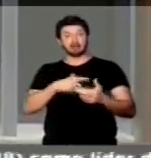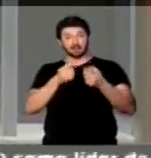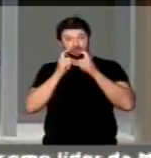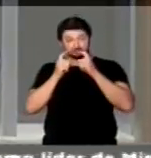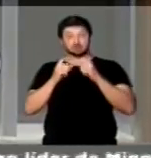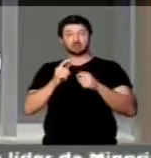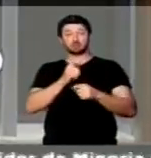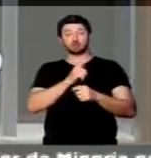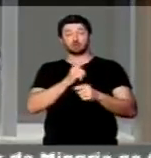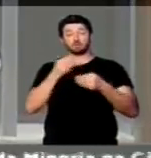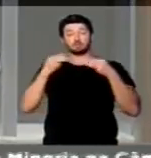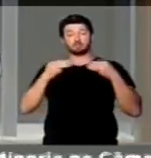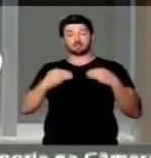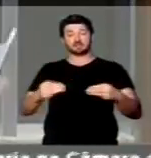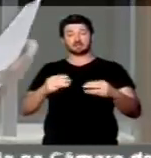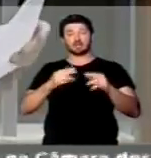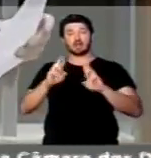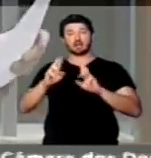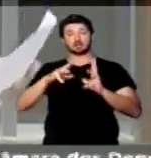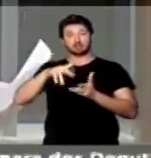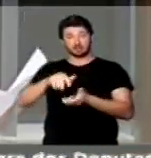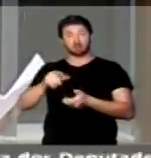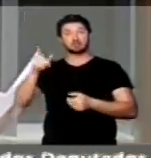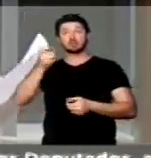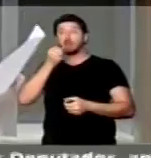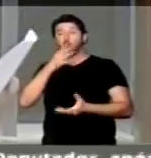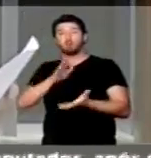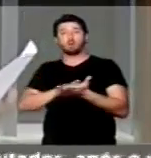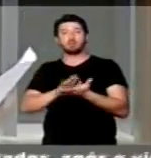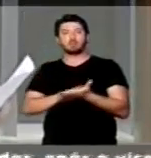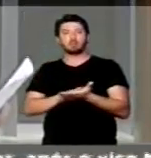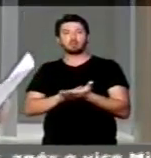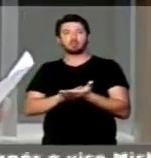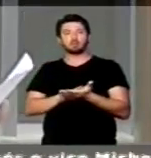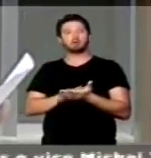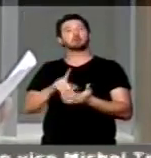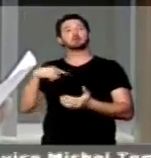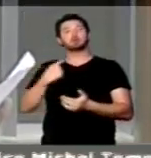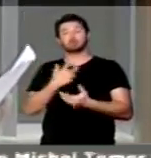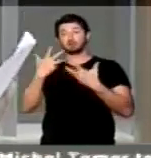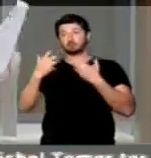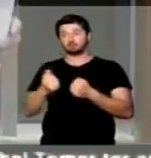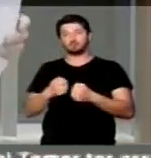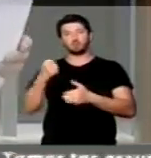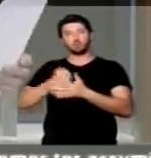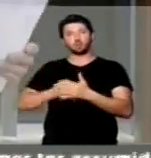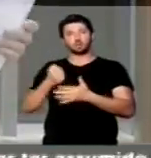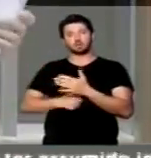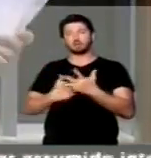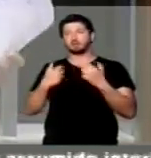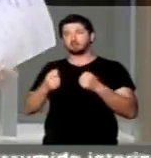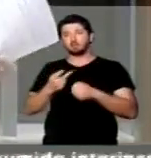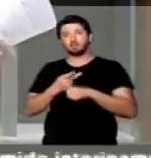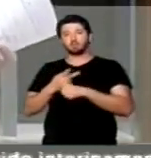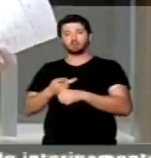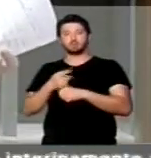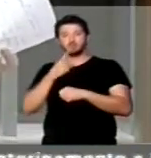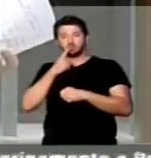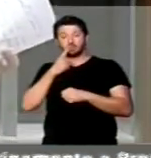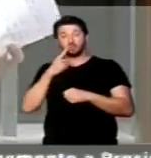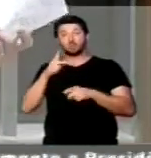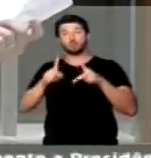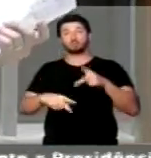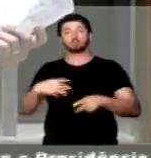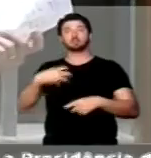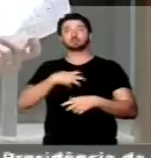se erguer nas relações internacionais. A parte da segurança está em boas mãos e nós vamos buscar, vamos lutar para o povo brasileiro ter uma